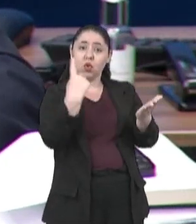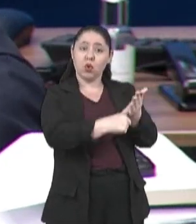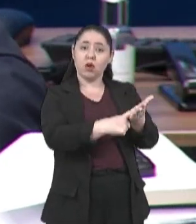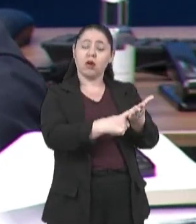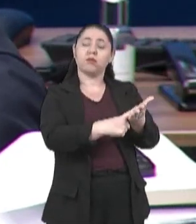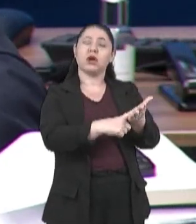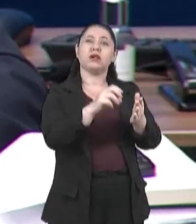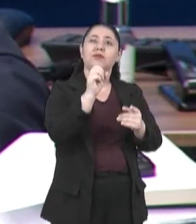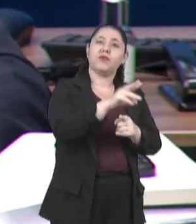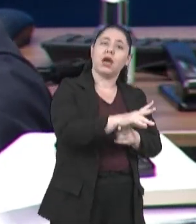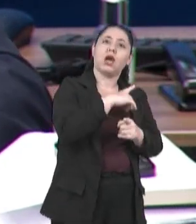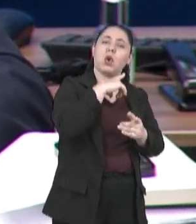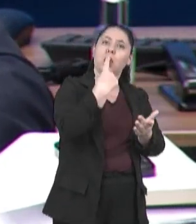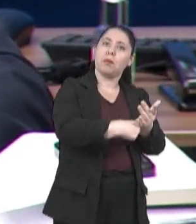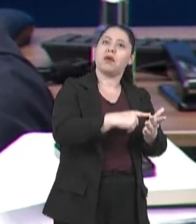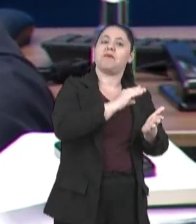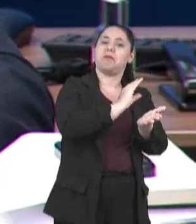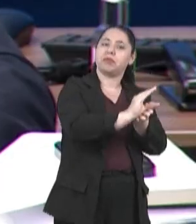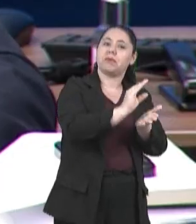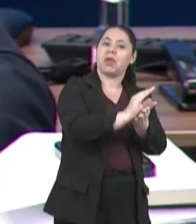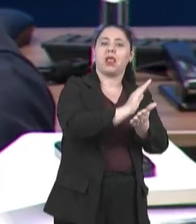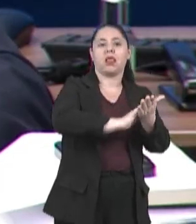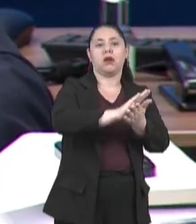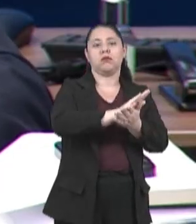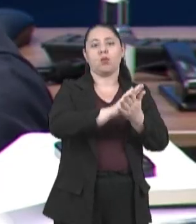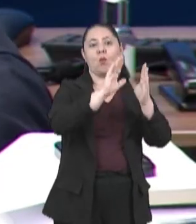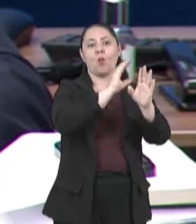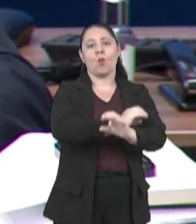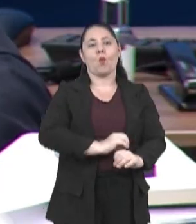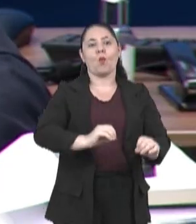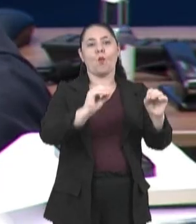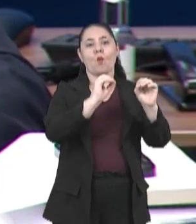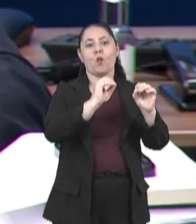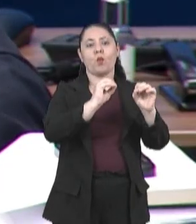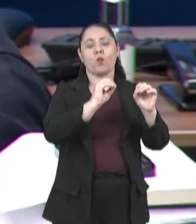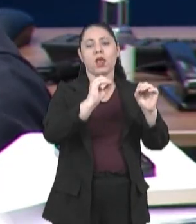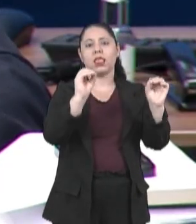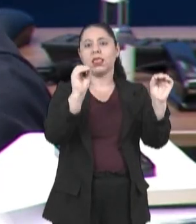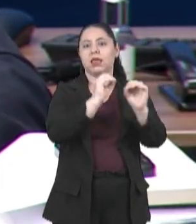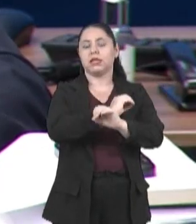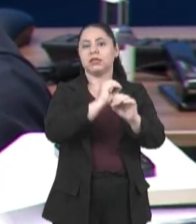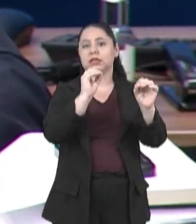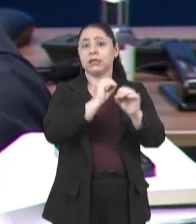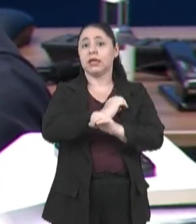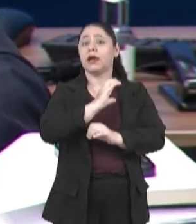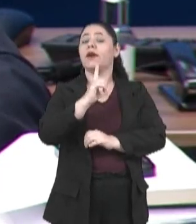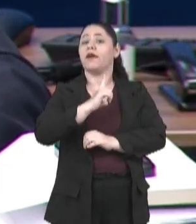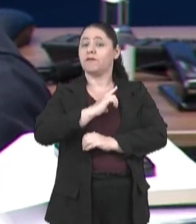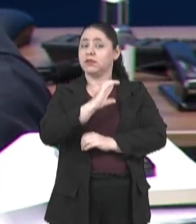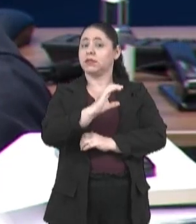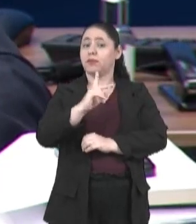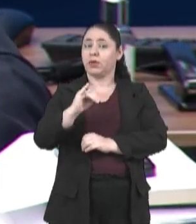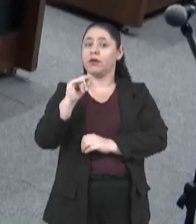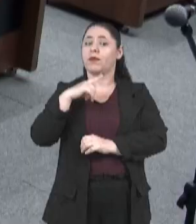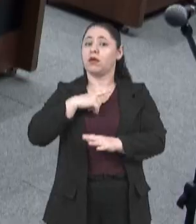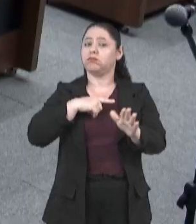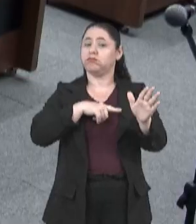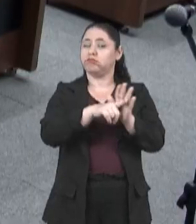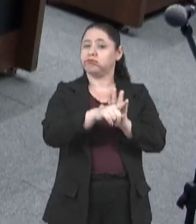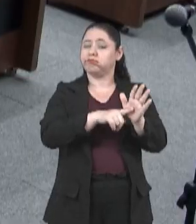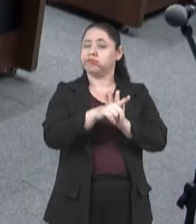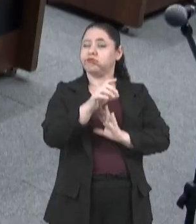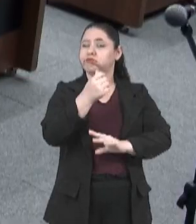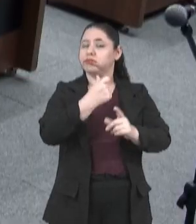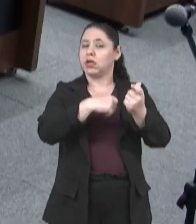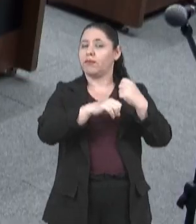compromisso de gerar não sei quantos empregos, fazer investimento, isso e aquilo, e não o fez. Teve uma CPI aqui na casa para investigar